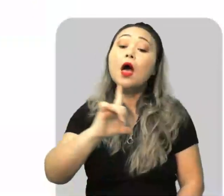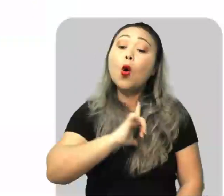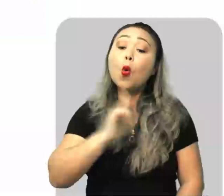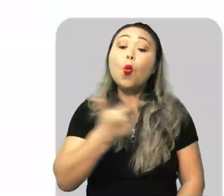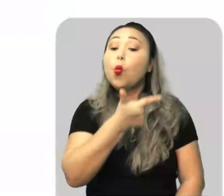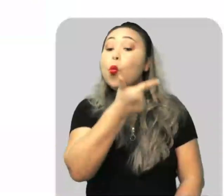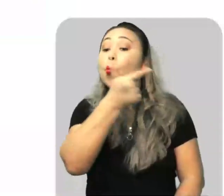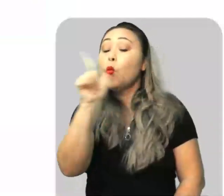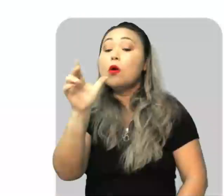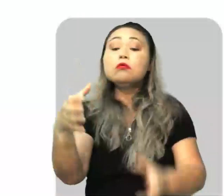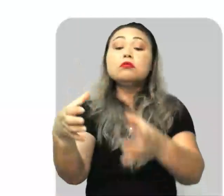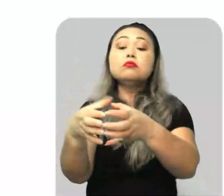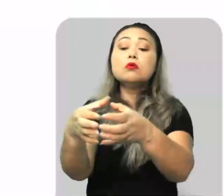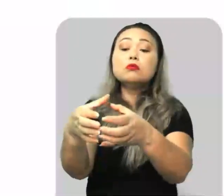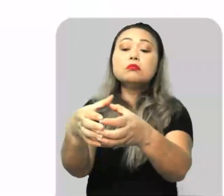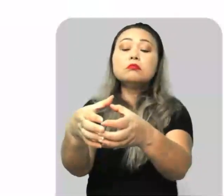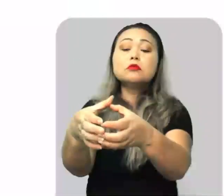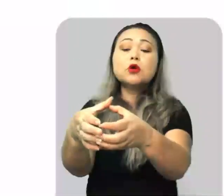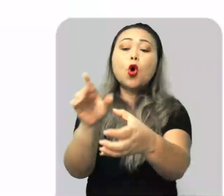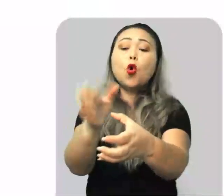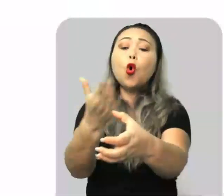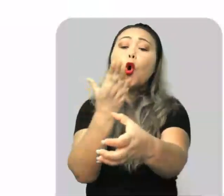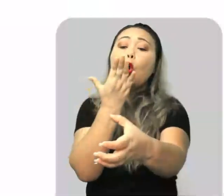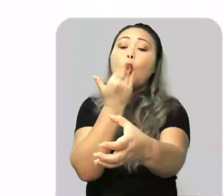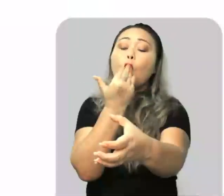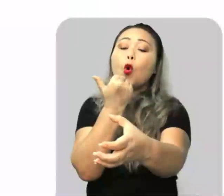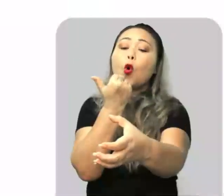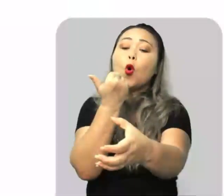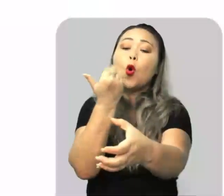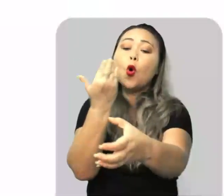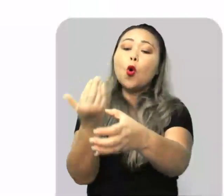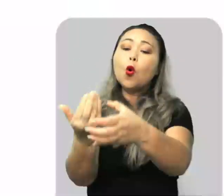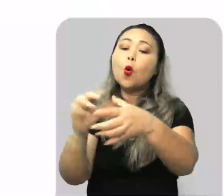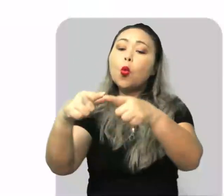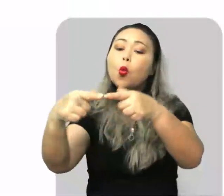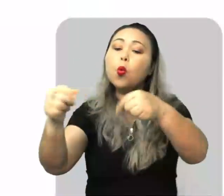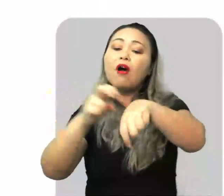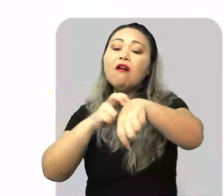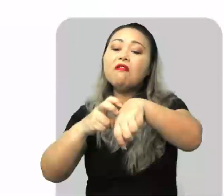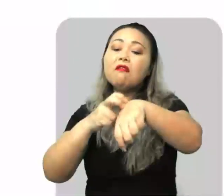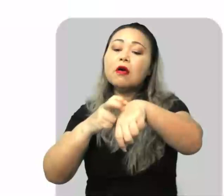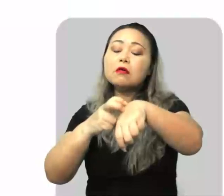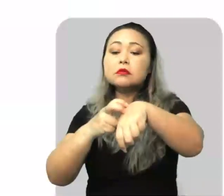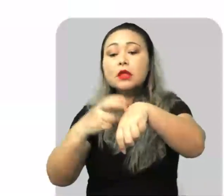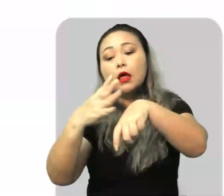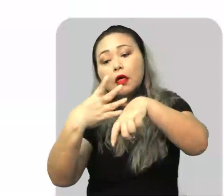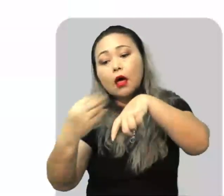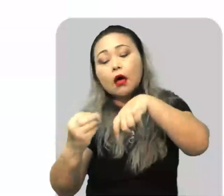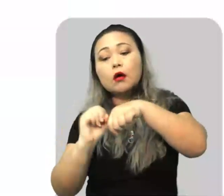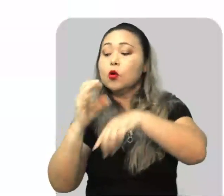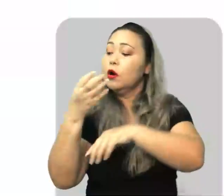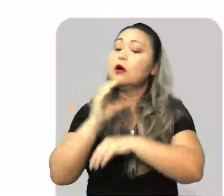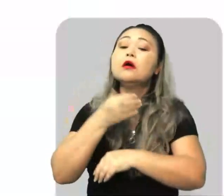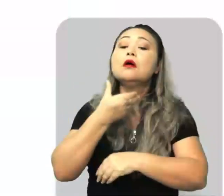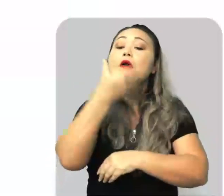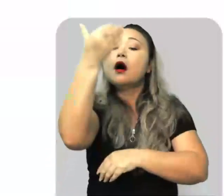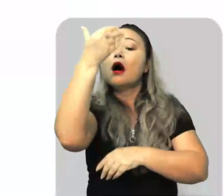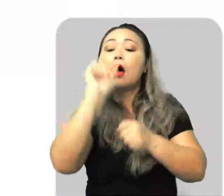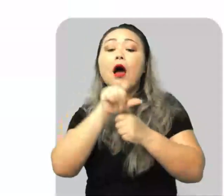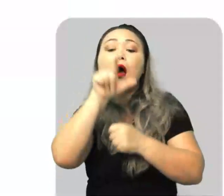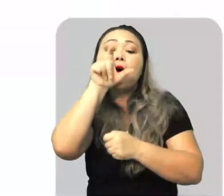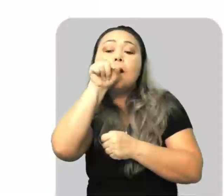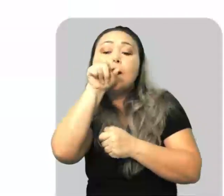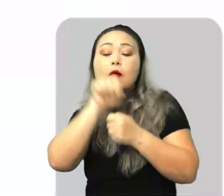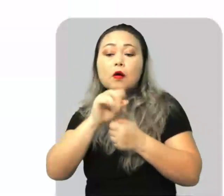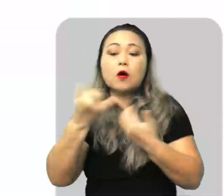Existem os herbívoros, aqueles que só comem vegetais inteiros ou partes deles, como as girafas, as araras,